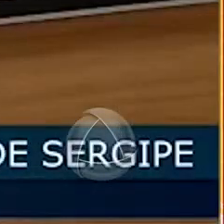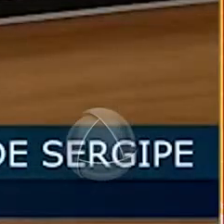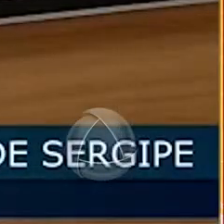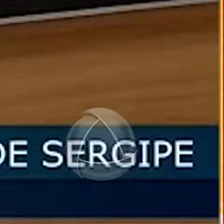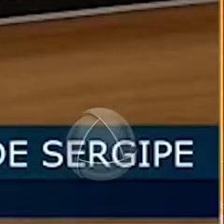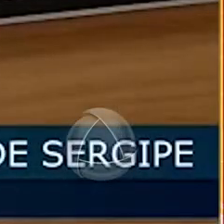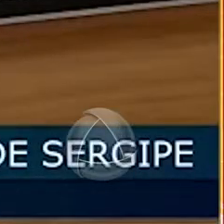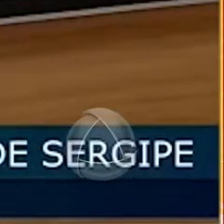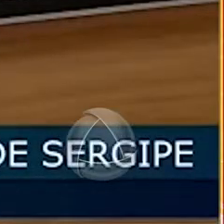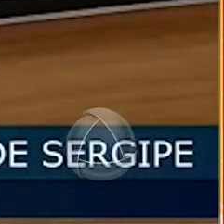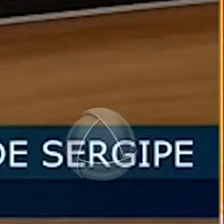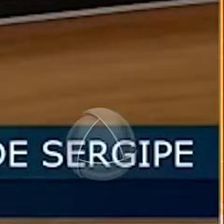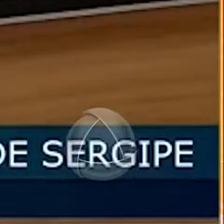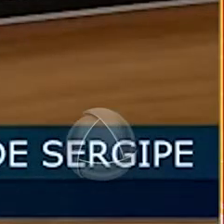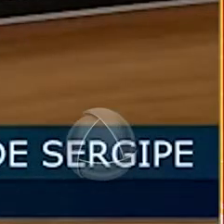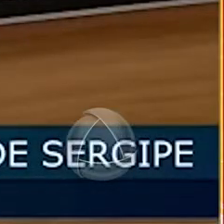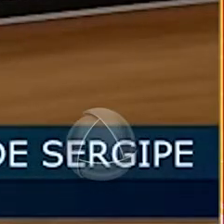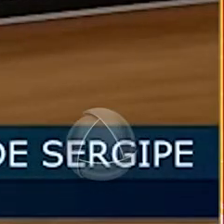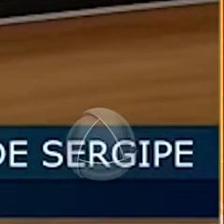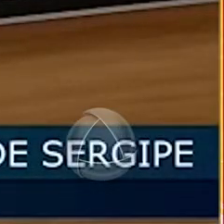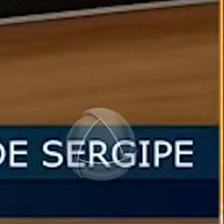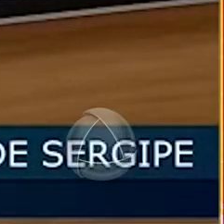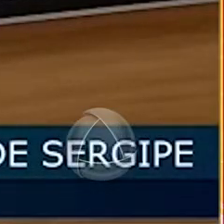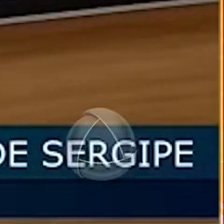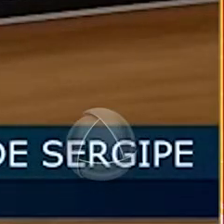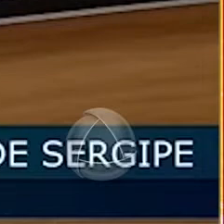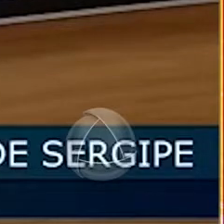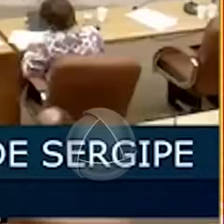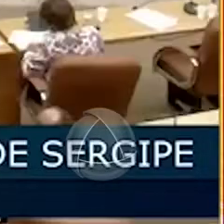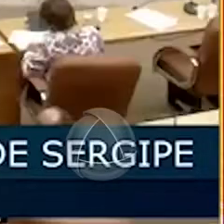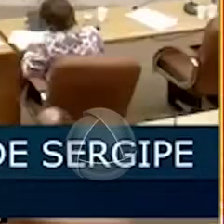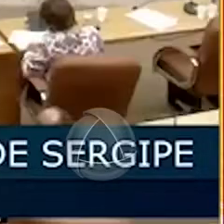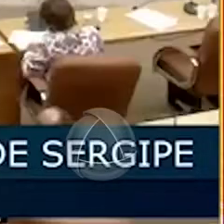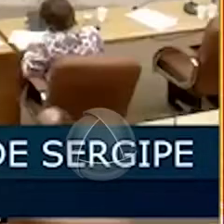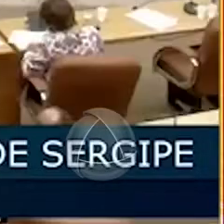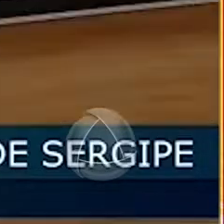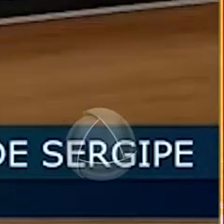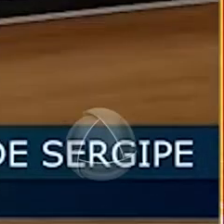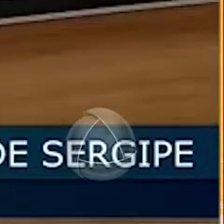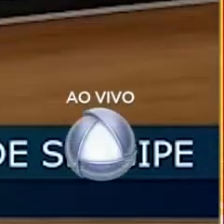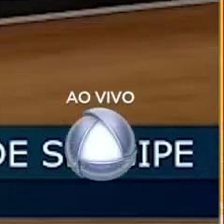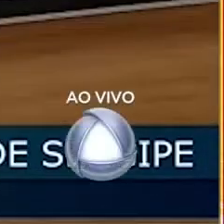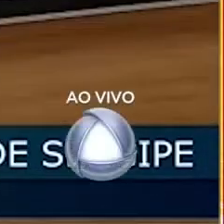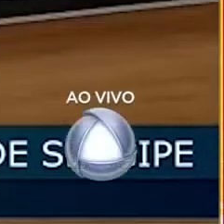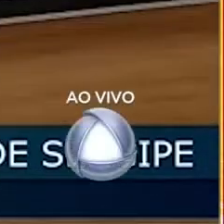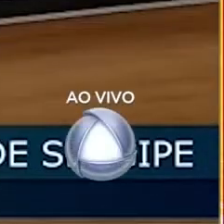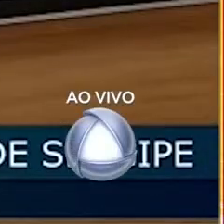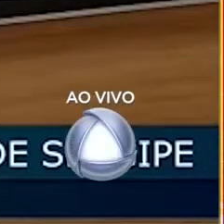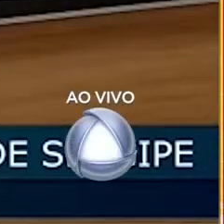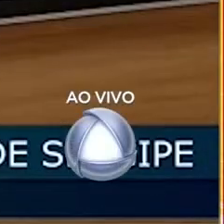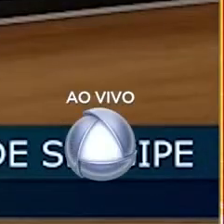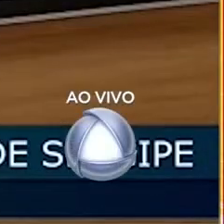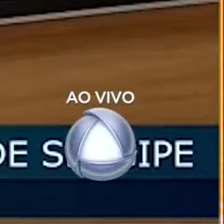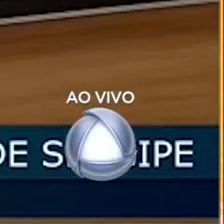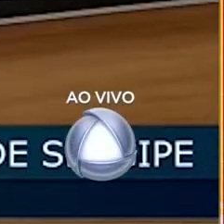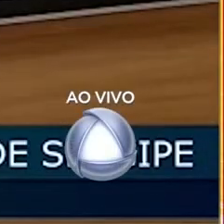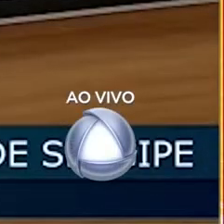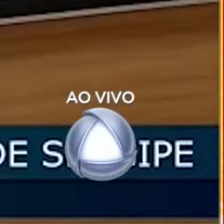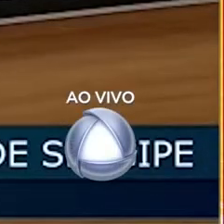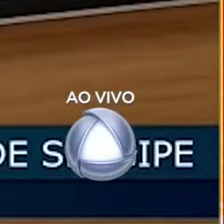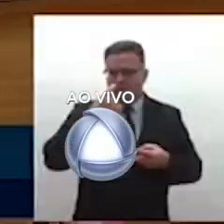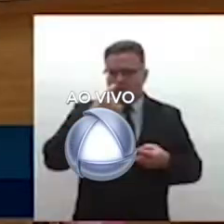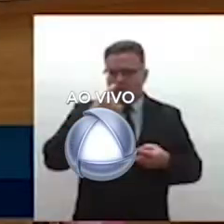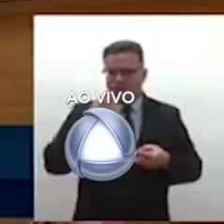muitos. Logo em seguida, a minha fala, o Marcos Couto entrevista os representantes